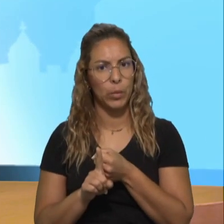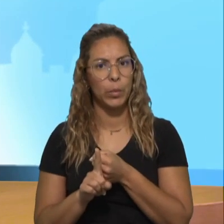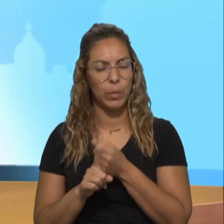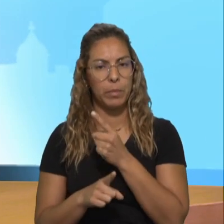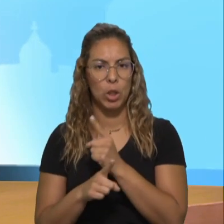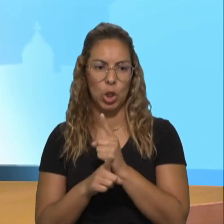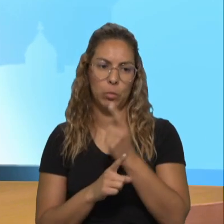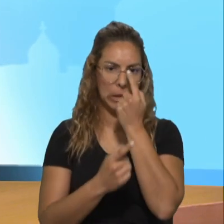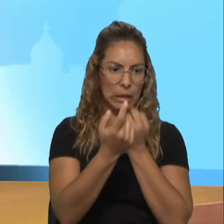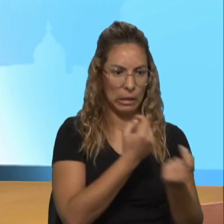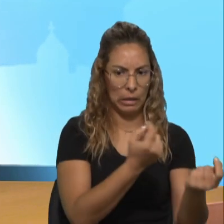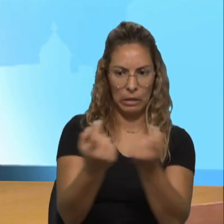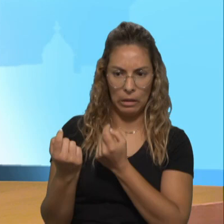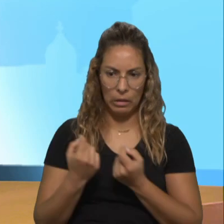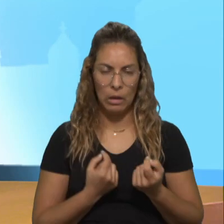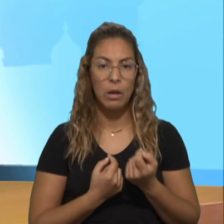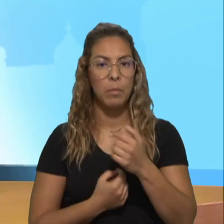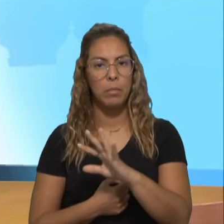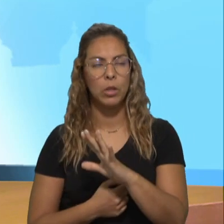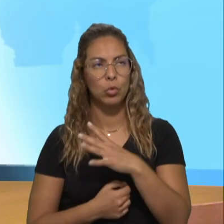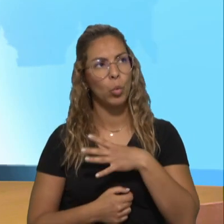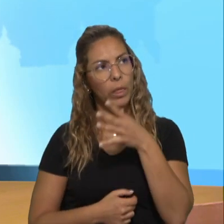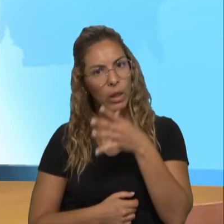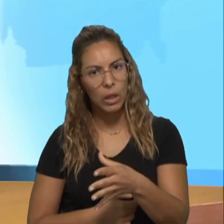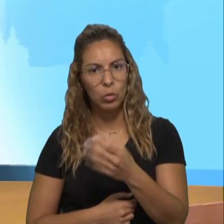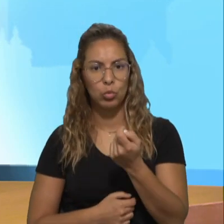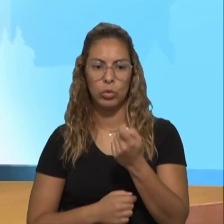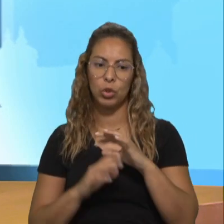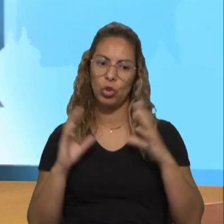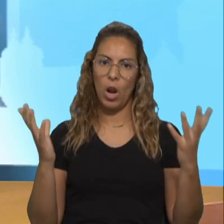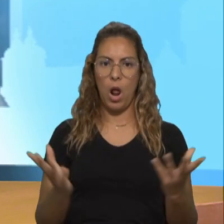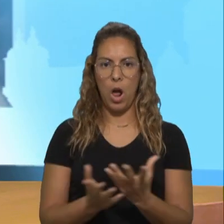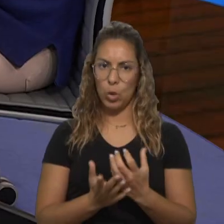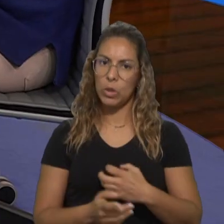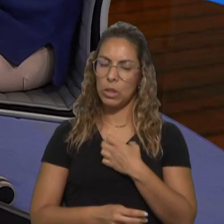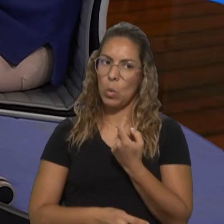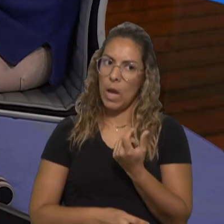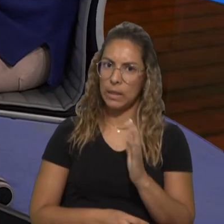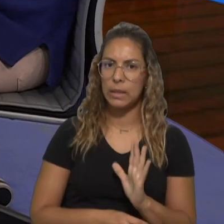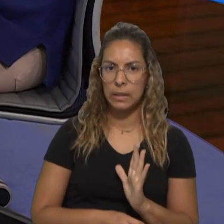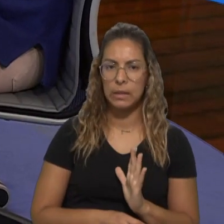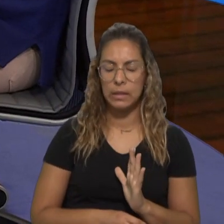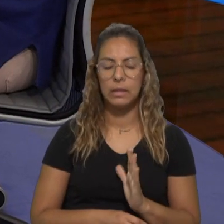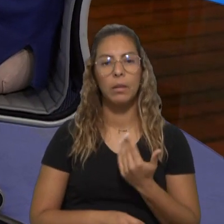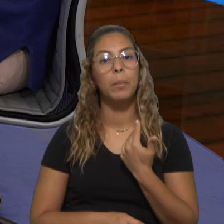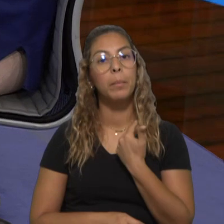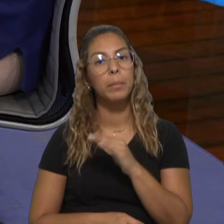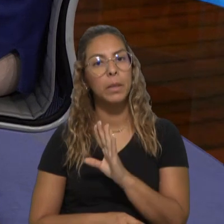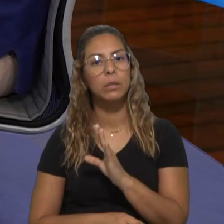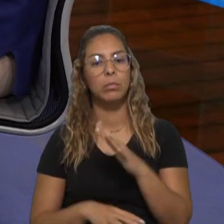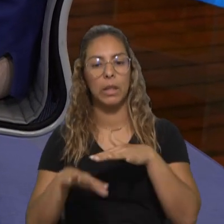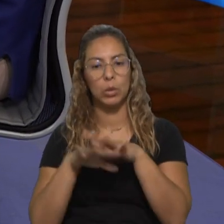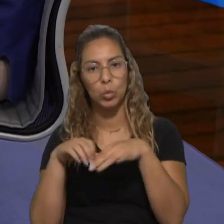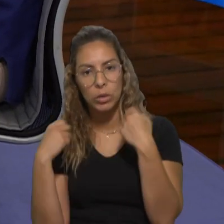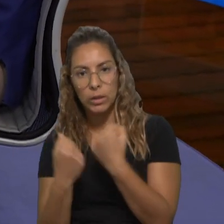e se calhar até me atreveria a dizer que são desafios quase globais, porque, apesar de tudo, as redes sociais